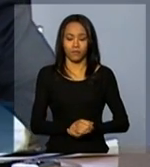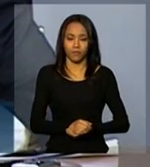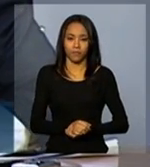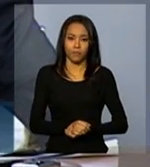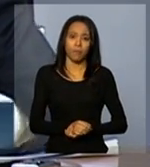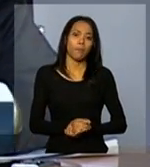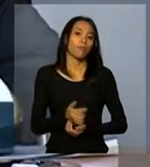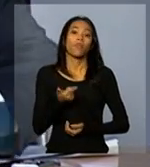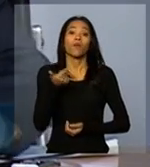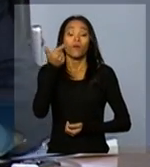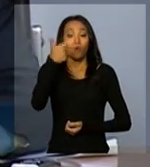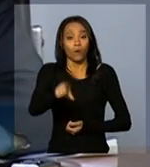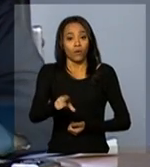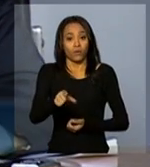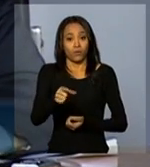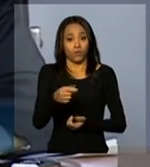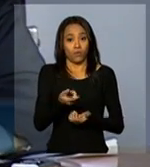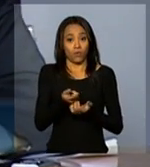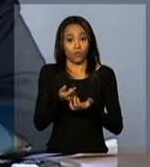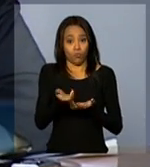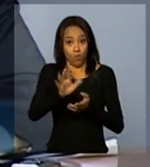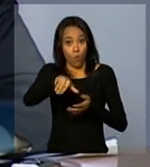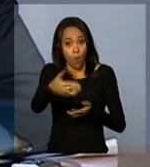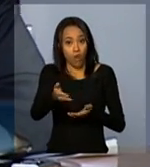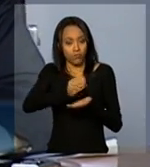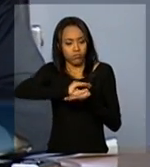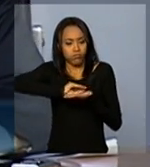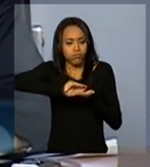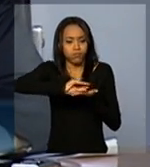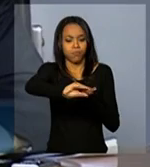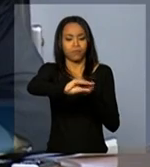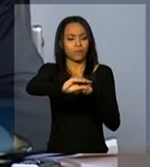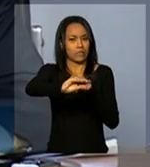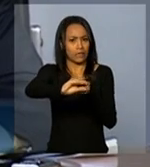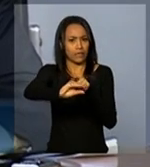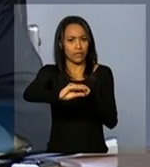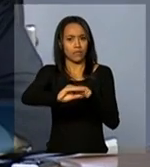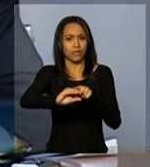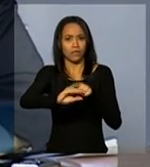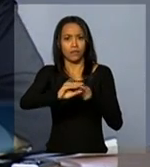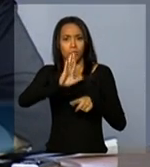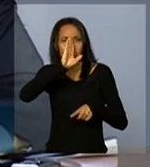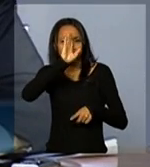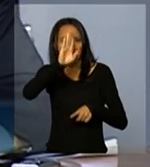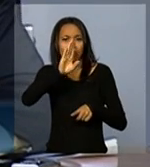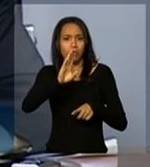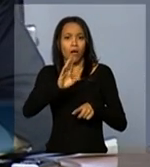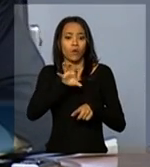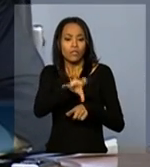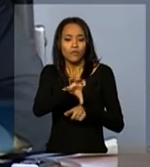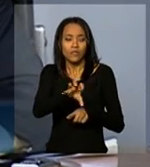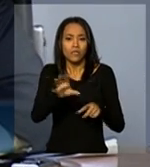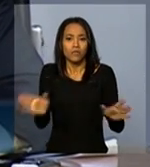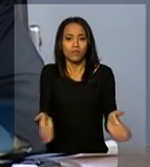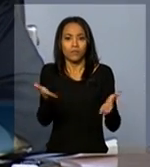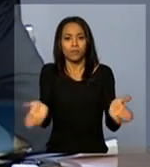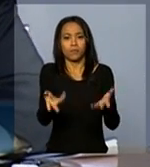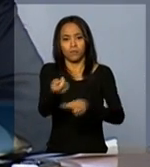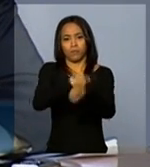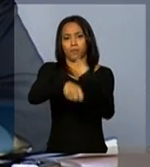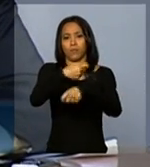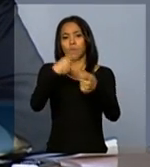O investimento ele tem sido um dos motores do crescimento da economia brasileira, sim. Né?